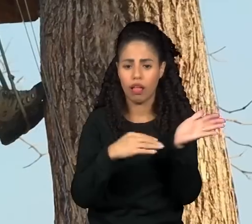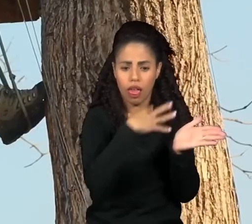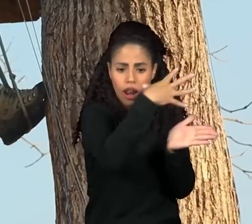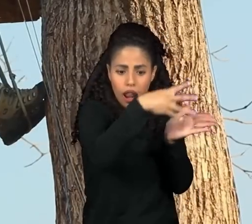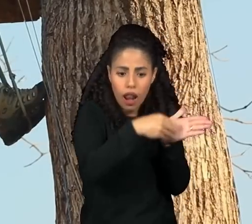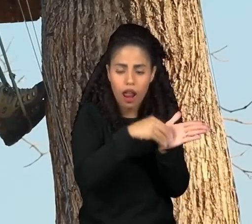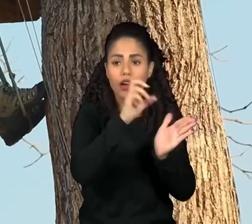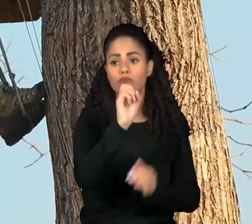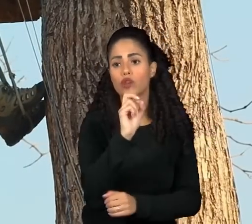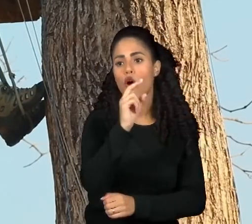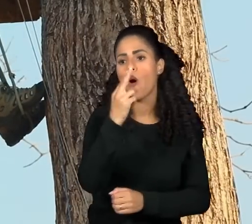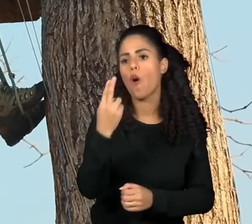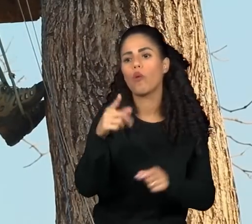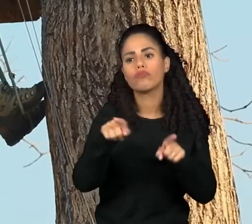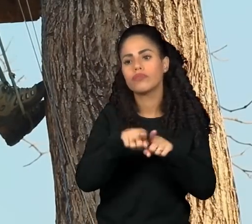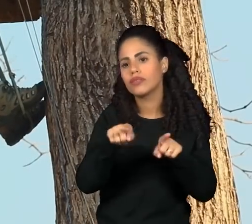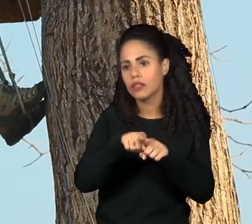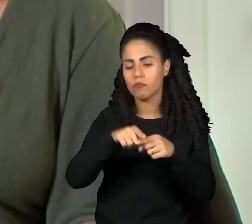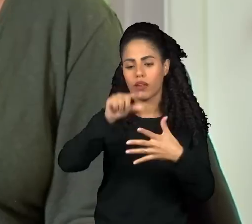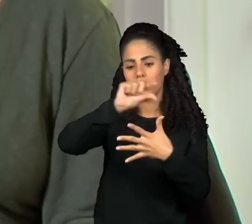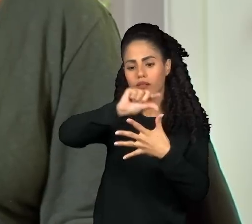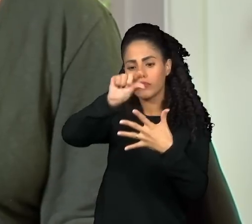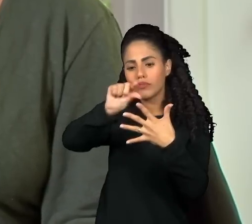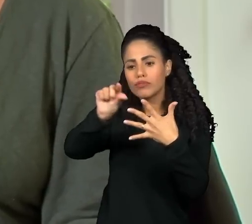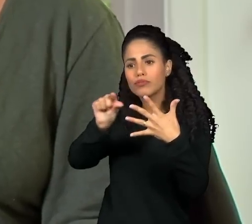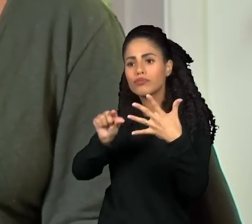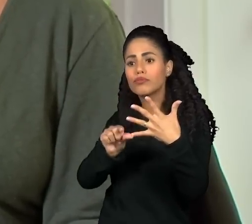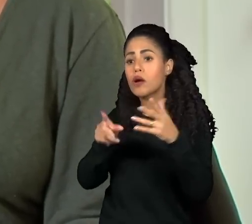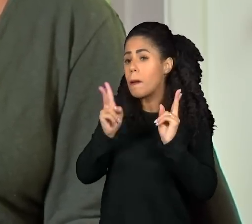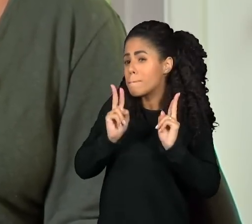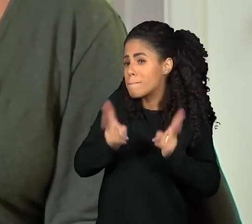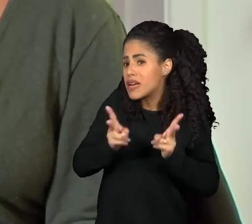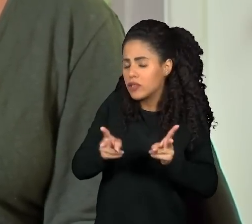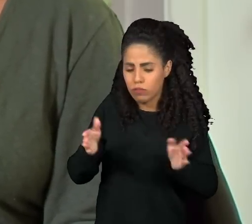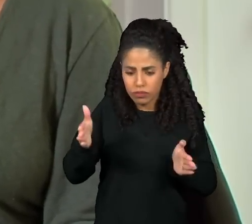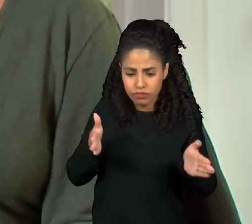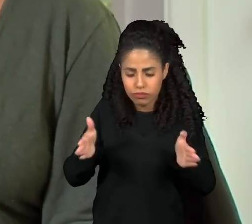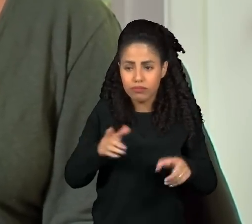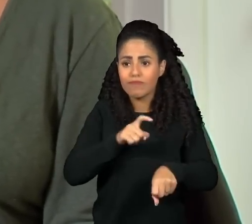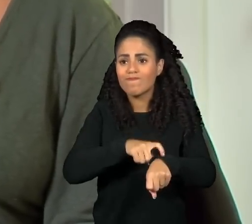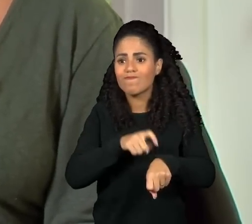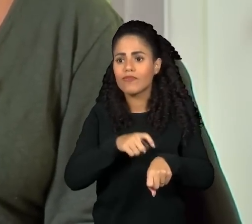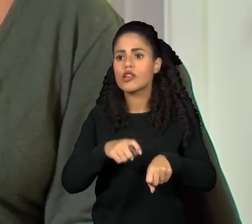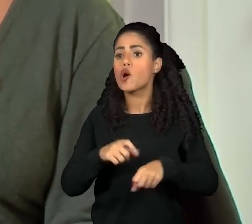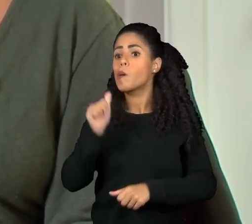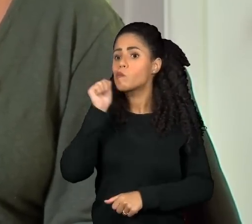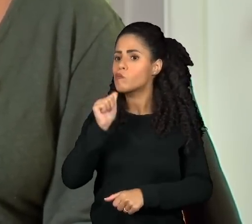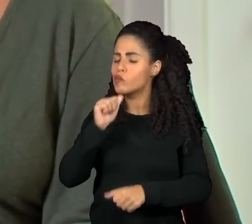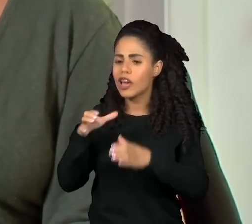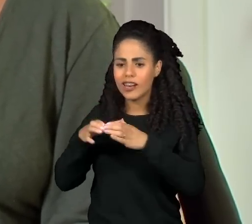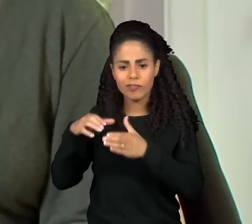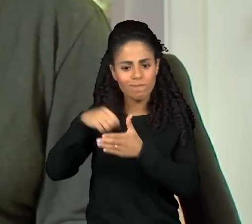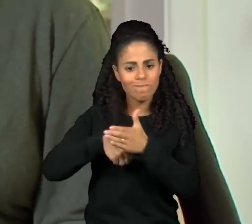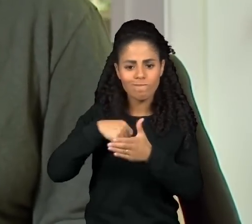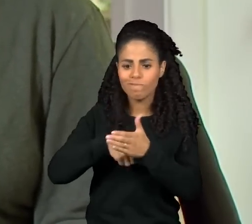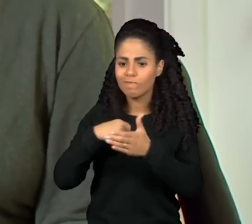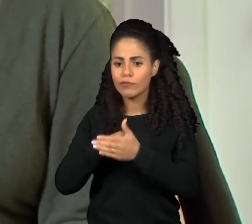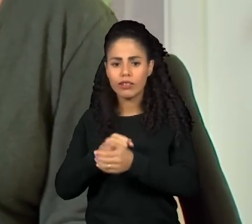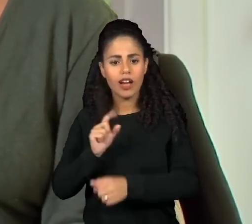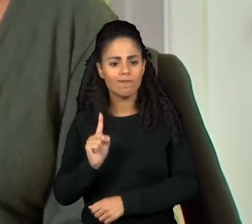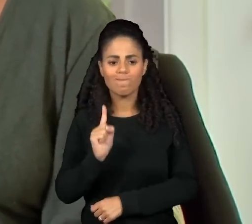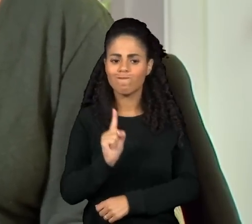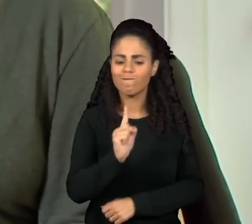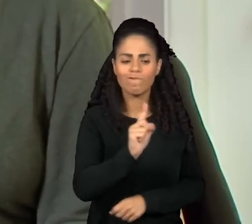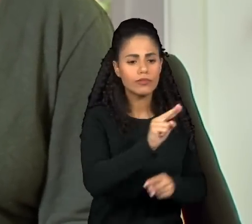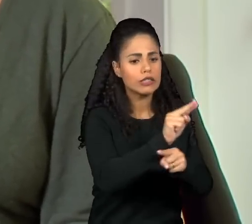na Amazônia, você tem, nessa mesma linha do tempo, mulheres indo a campo para cuidar de espécies,